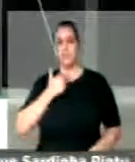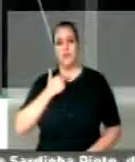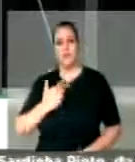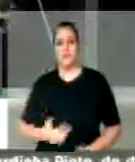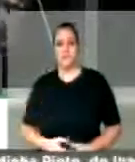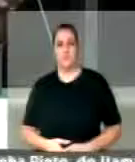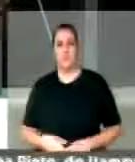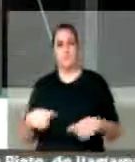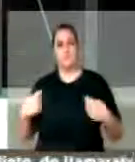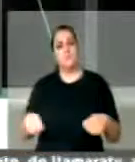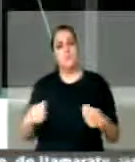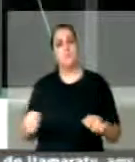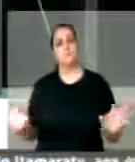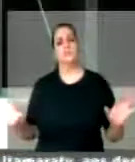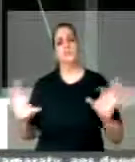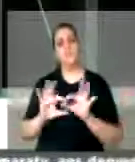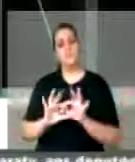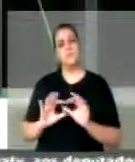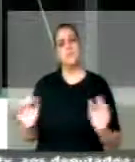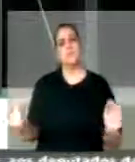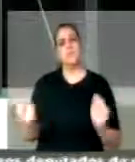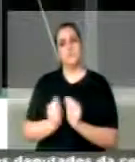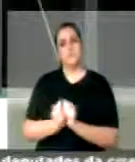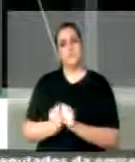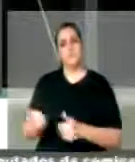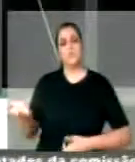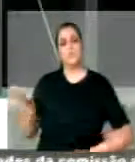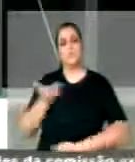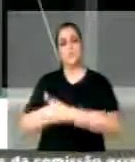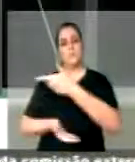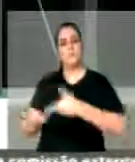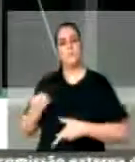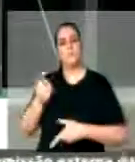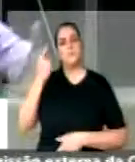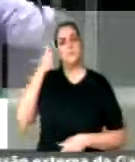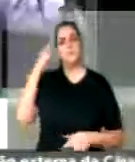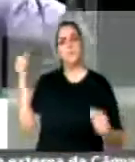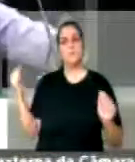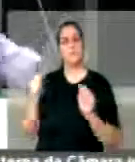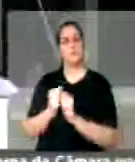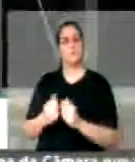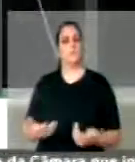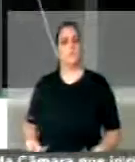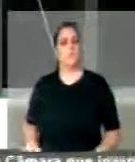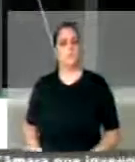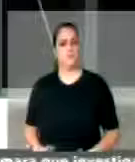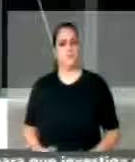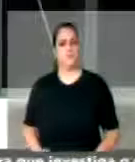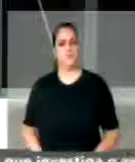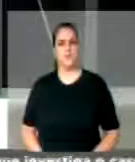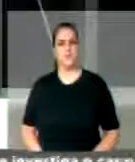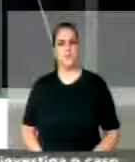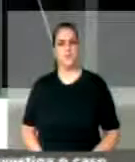não trabalharmos nesta perspectiva de que nós temos que unir forças nessas